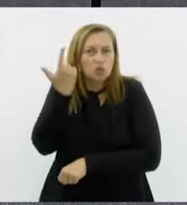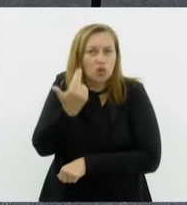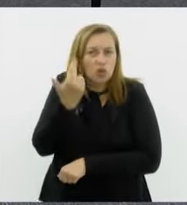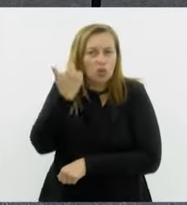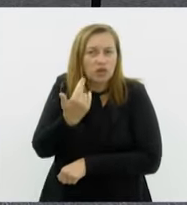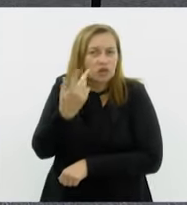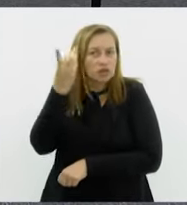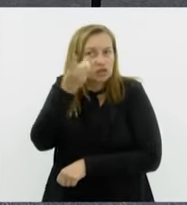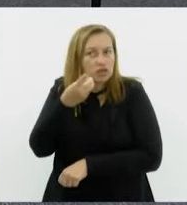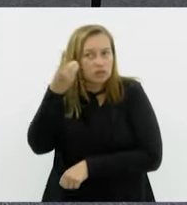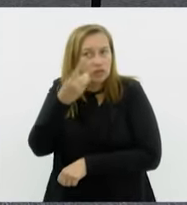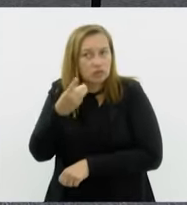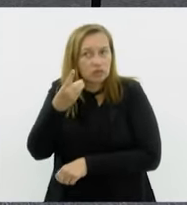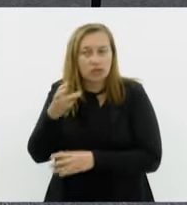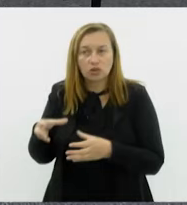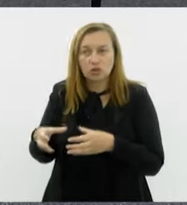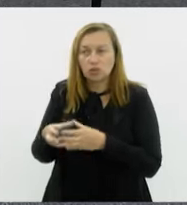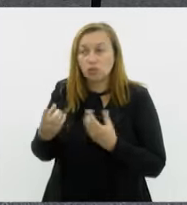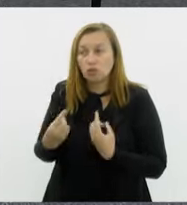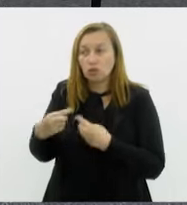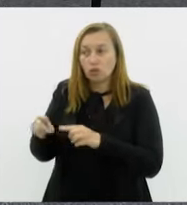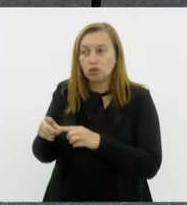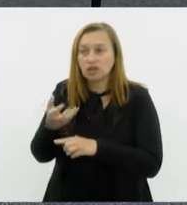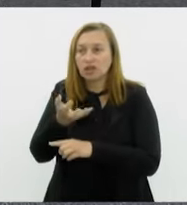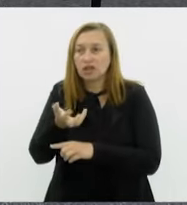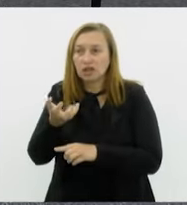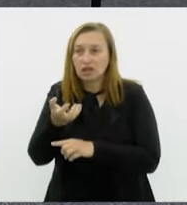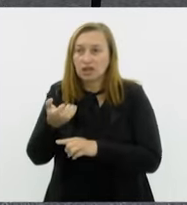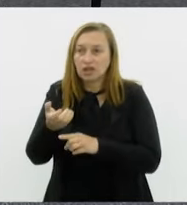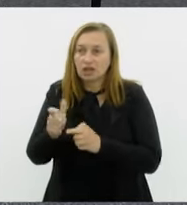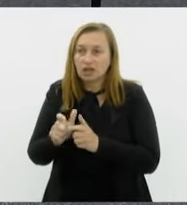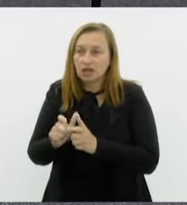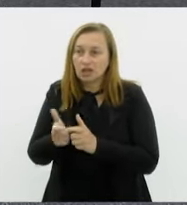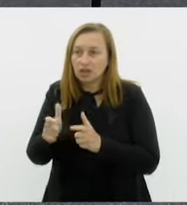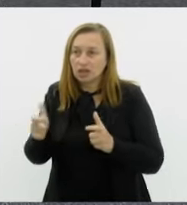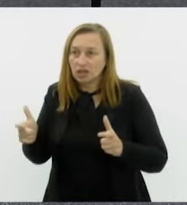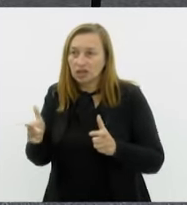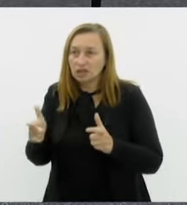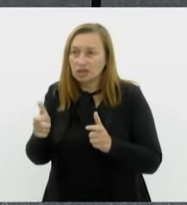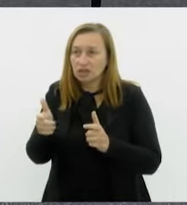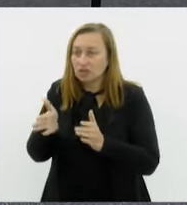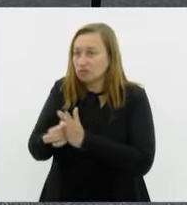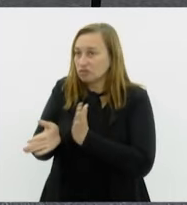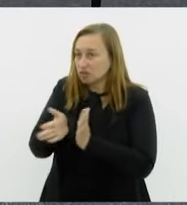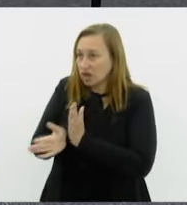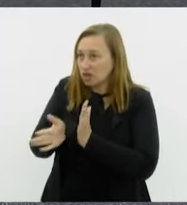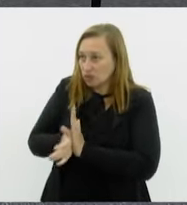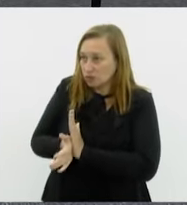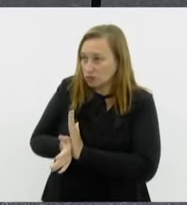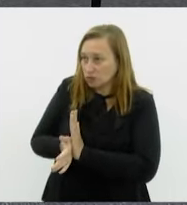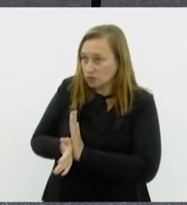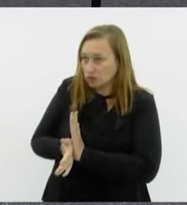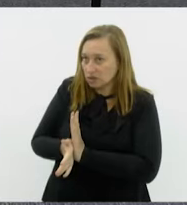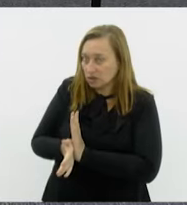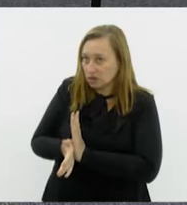os deputados da oposição querem ampliar os gastos e